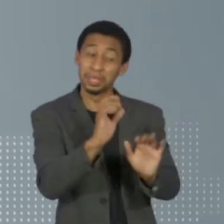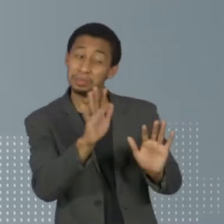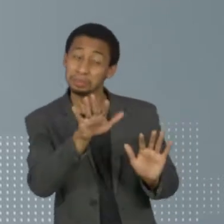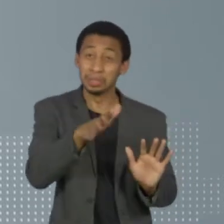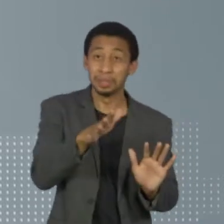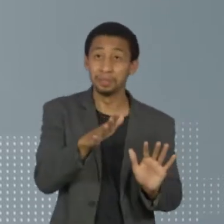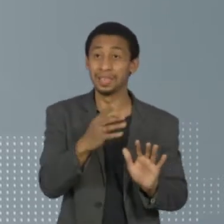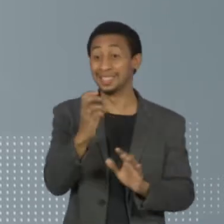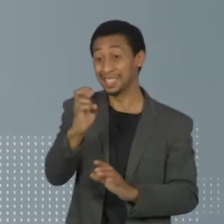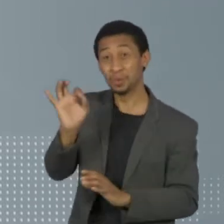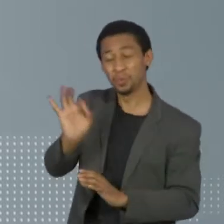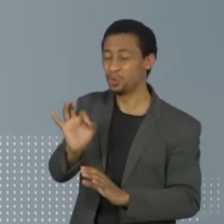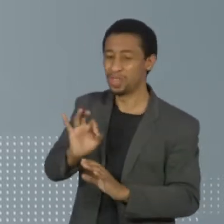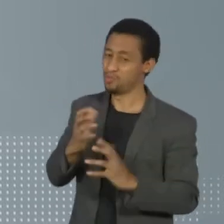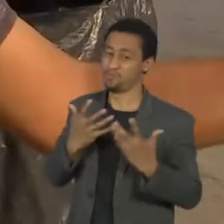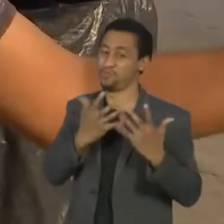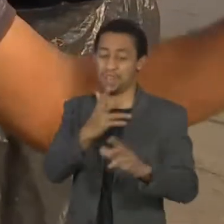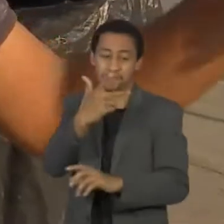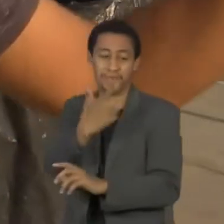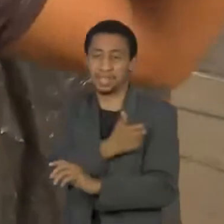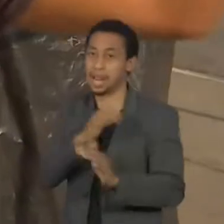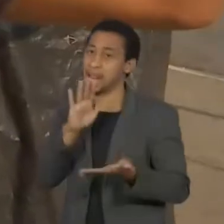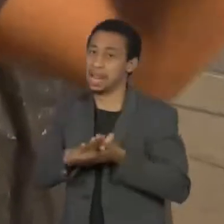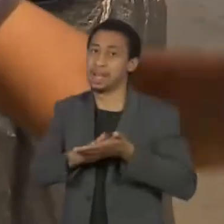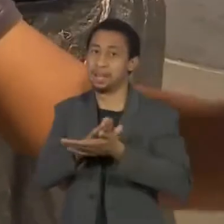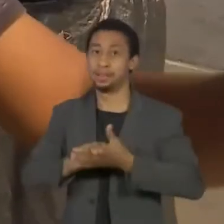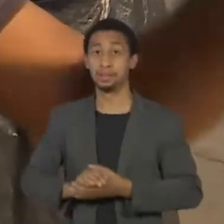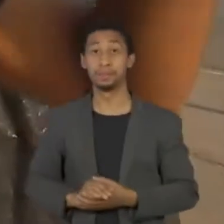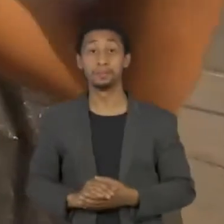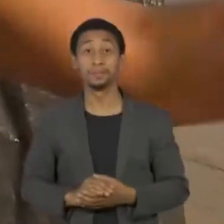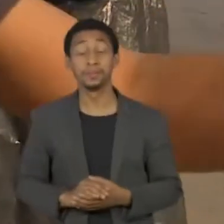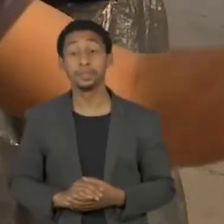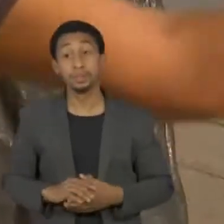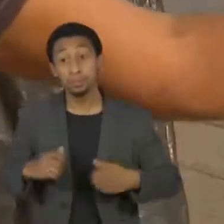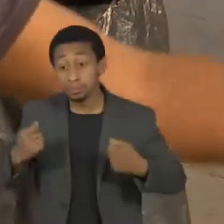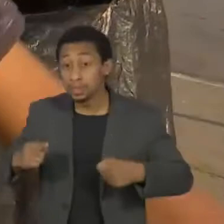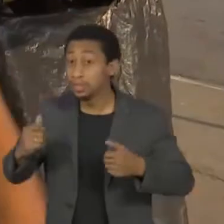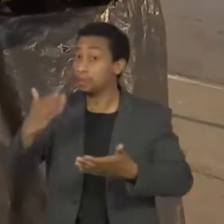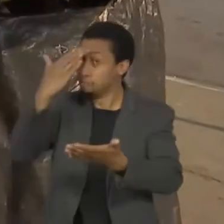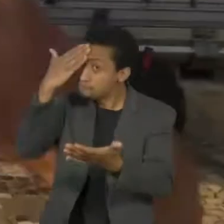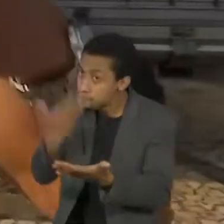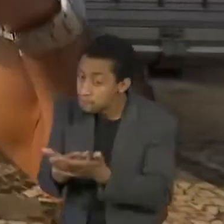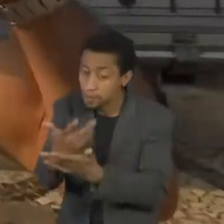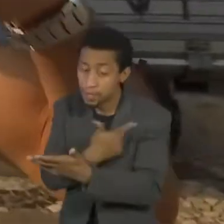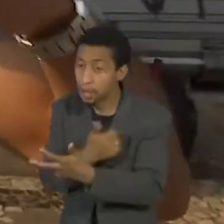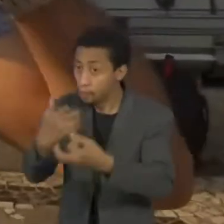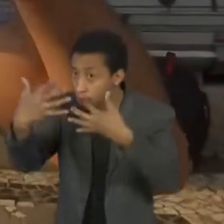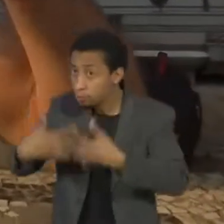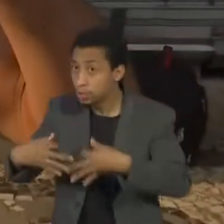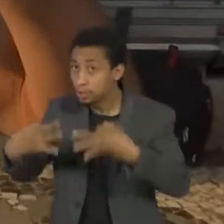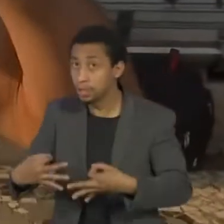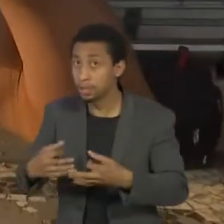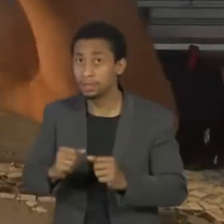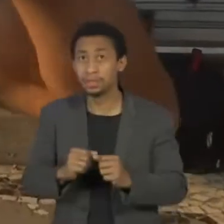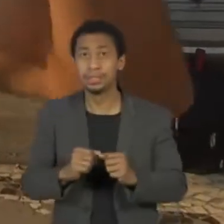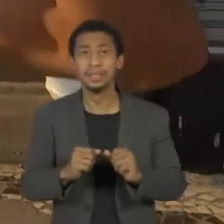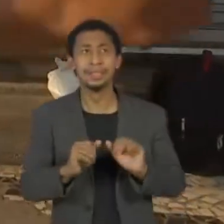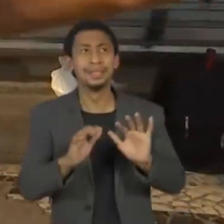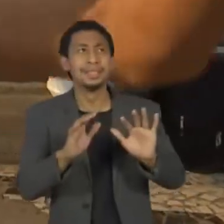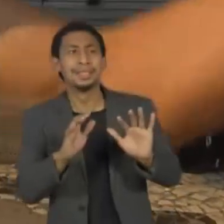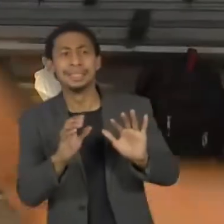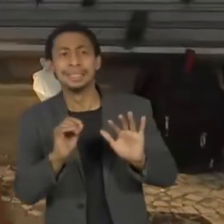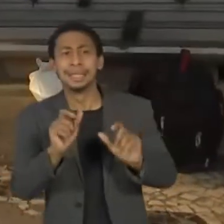imunizar de jeito algum contra o coronavírus. Você tem que ter certeza que a vacina vai funcionar. Se